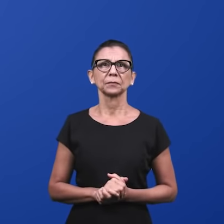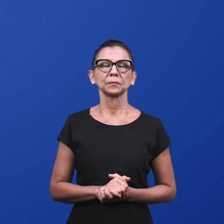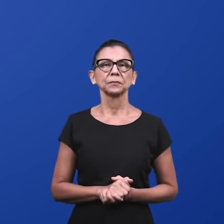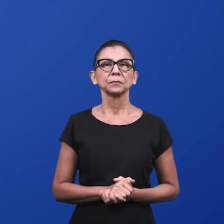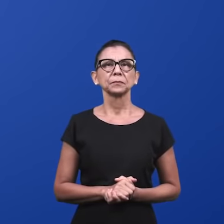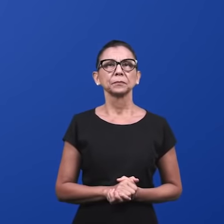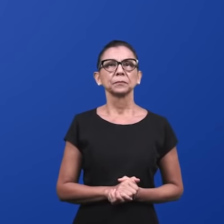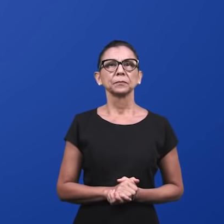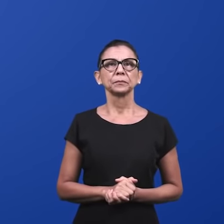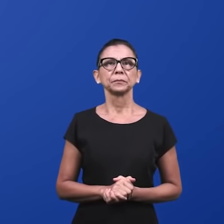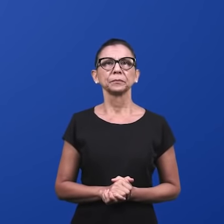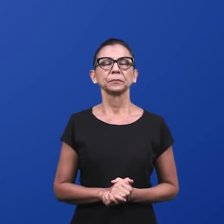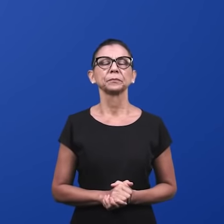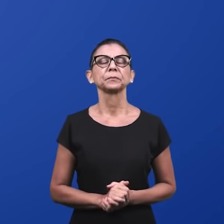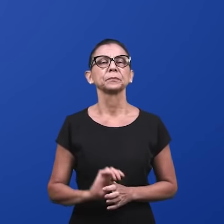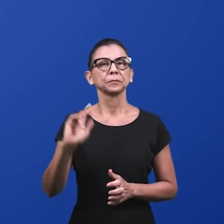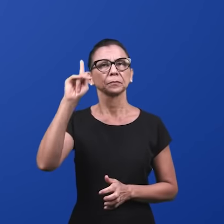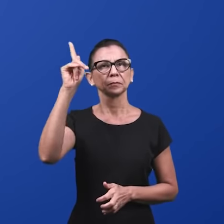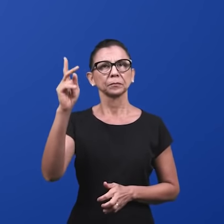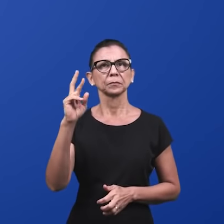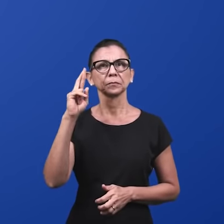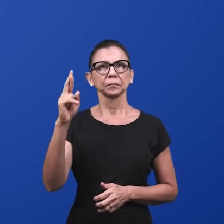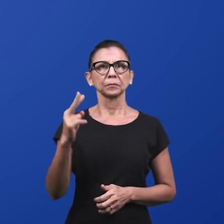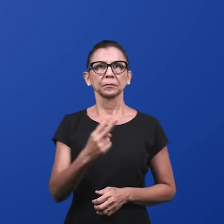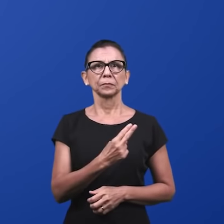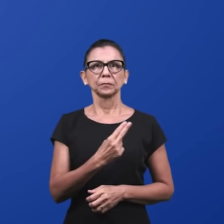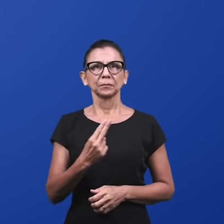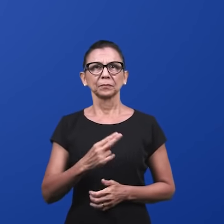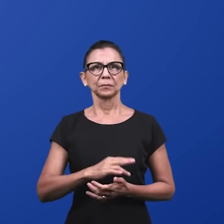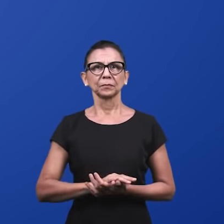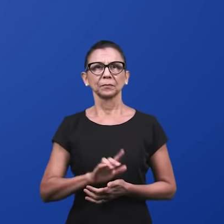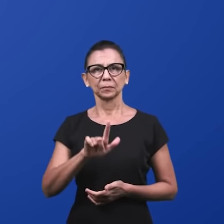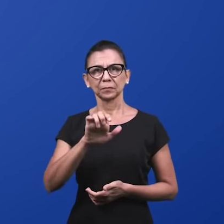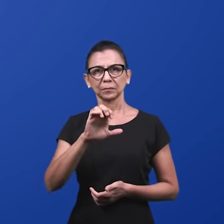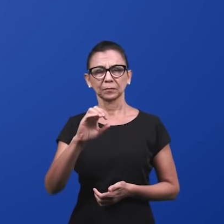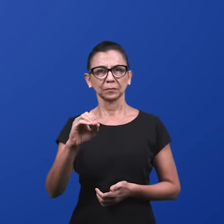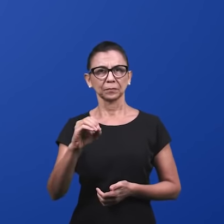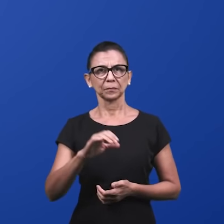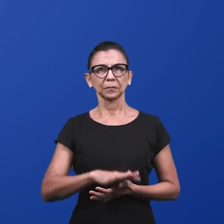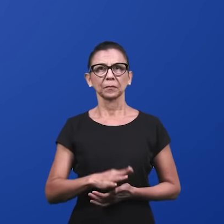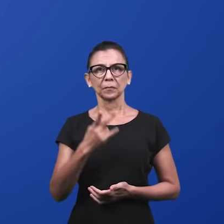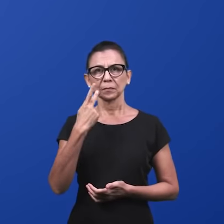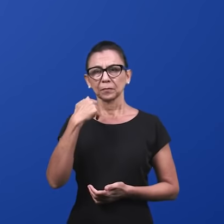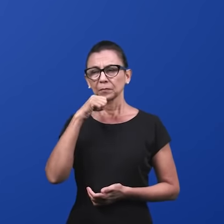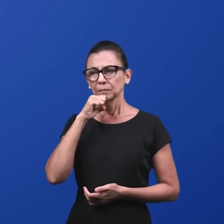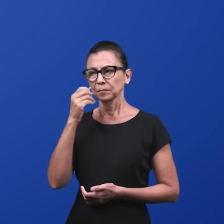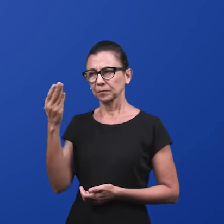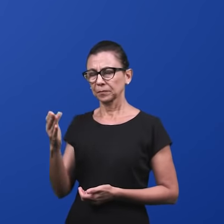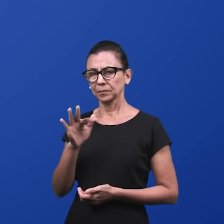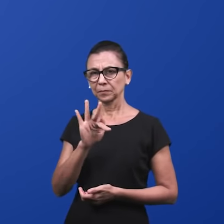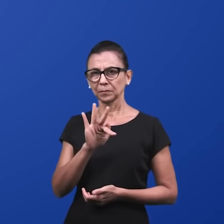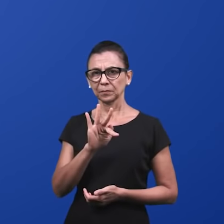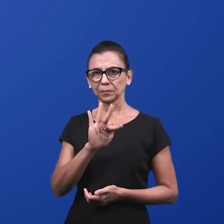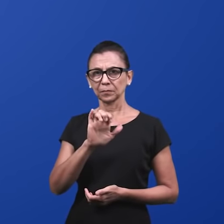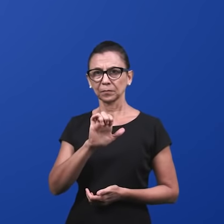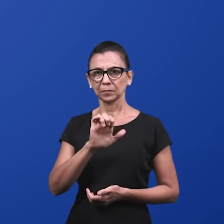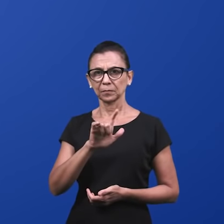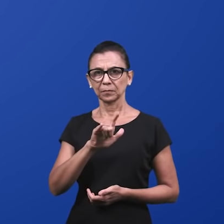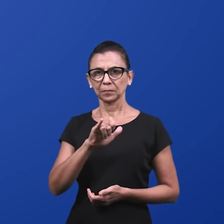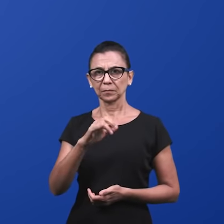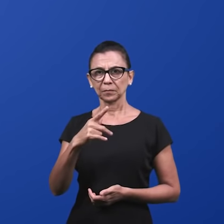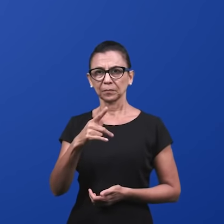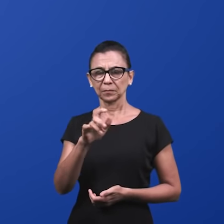A paz do Senhor Jesus. A paz, seus irmãos. Meu nome é Van Romeu, sou pai de Felipe, que vai responder